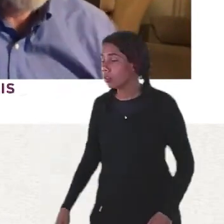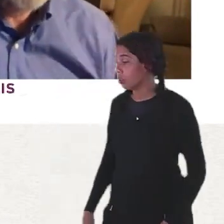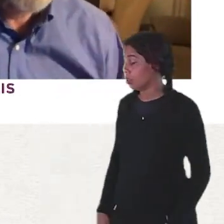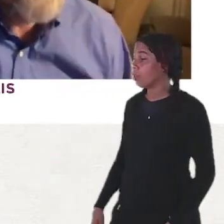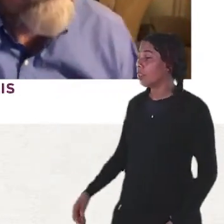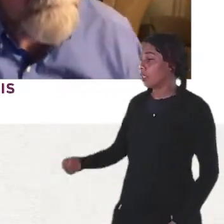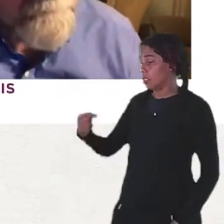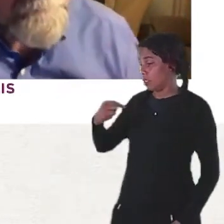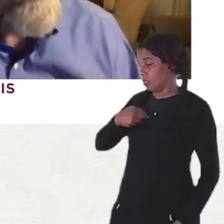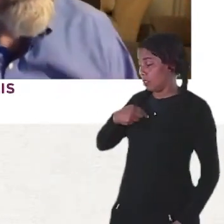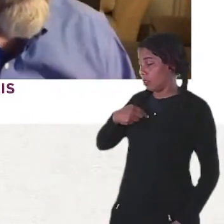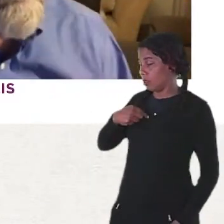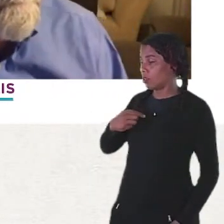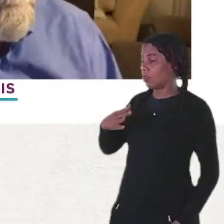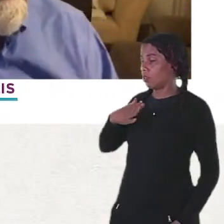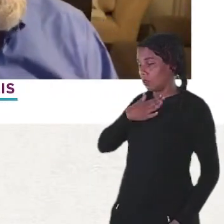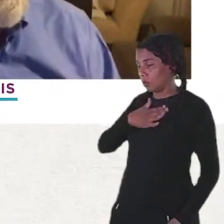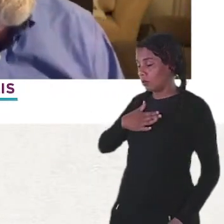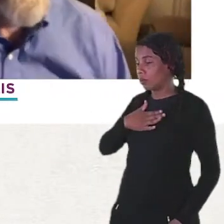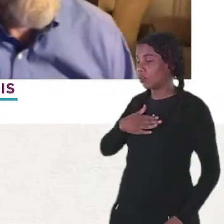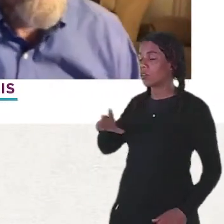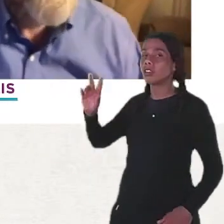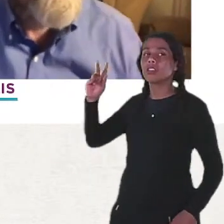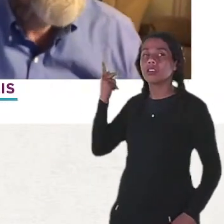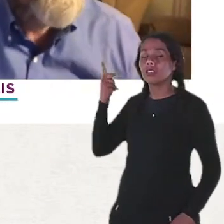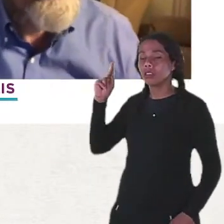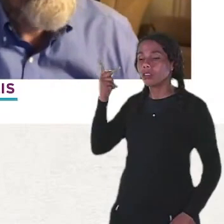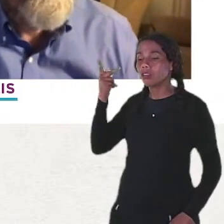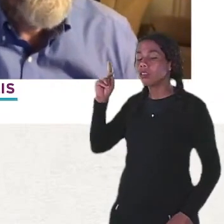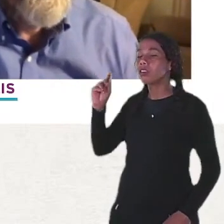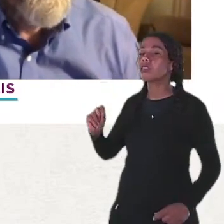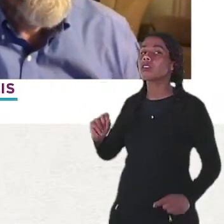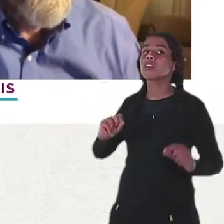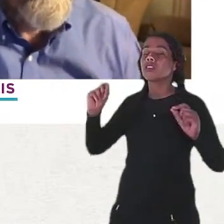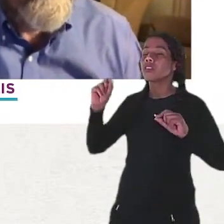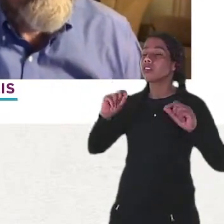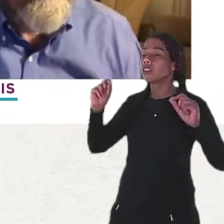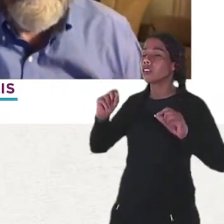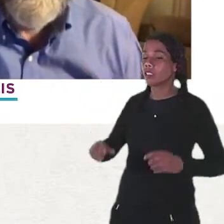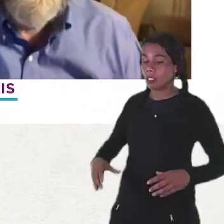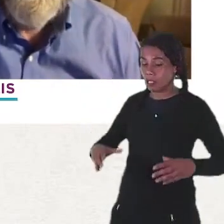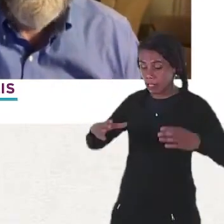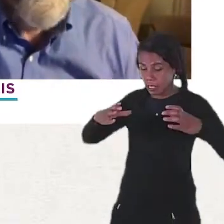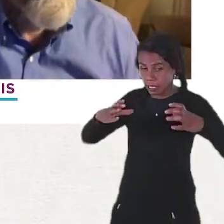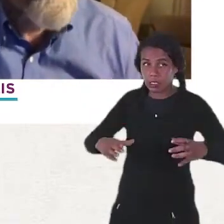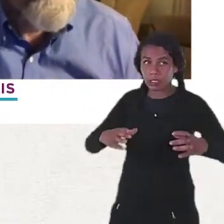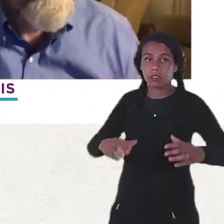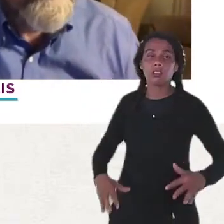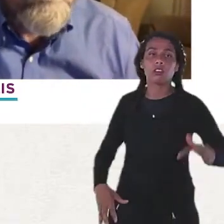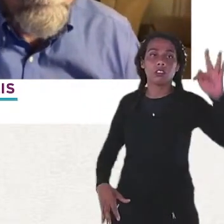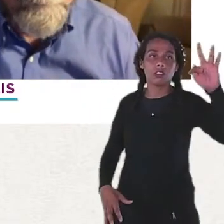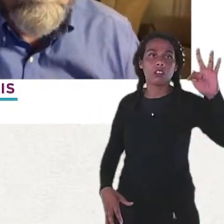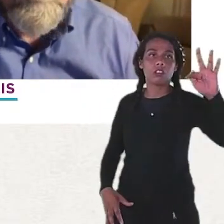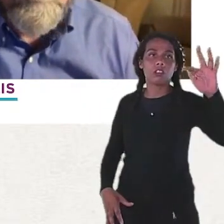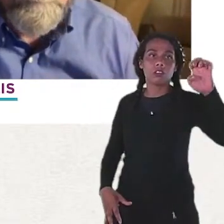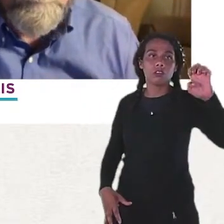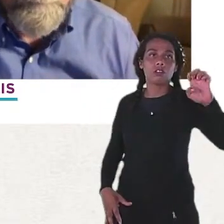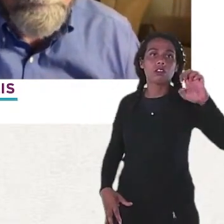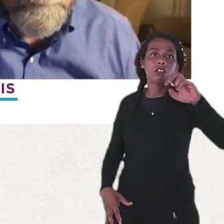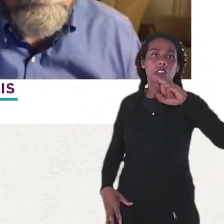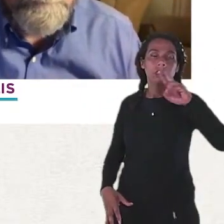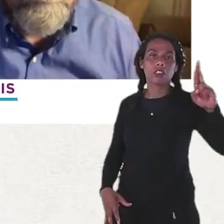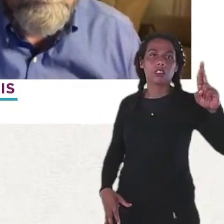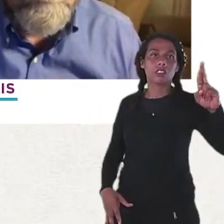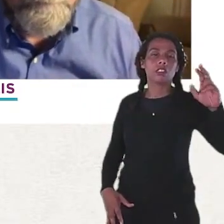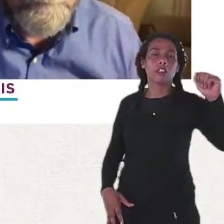de ferramentas única, que é o que você acabou de falar, mas eu vou ler porque é importante para isso. Elas se valeram de uma caixa de ferramentas